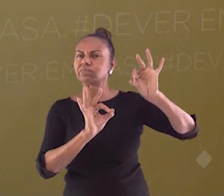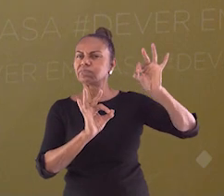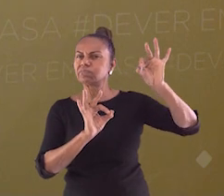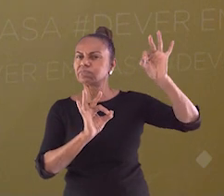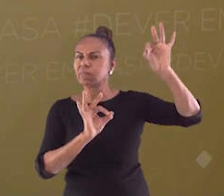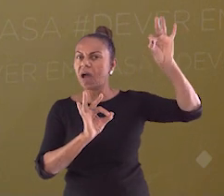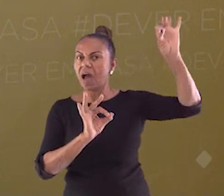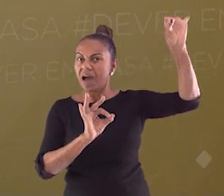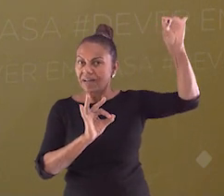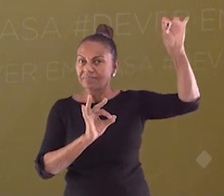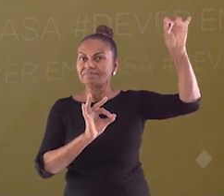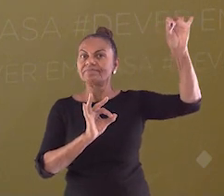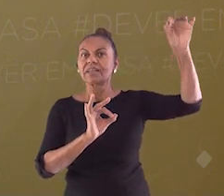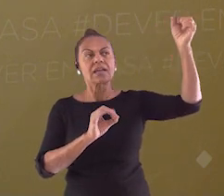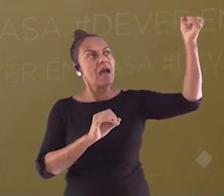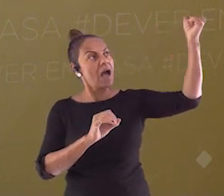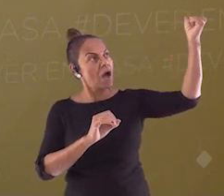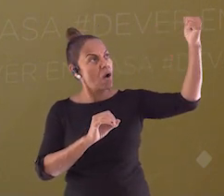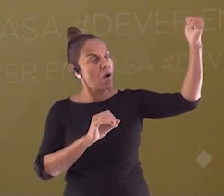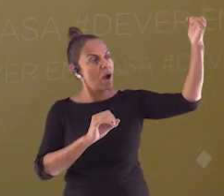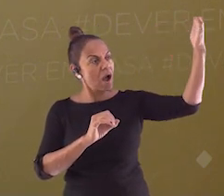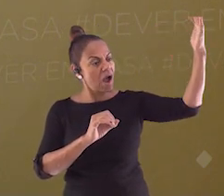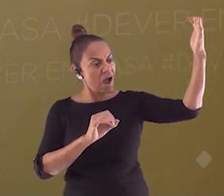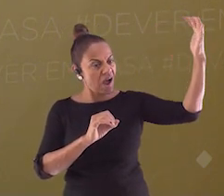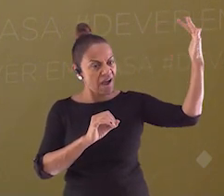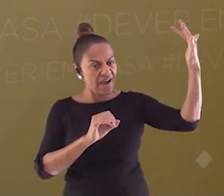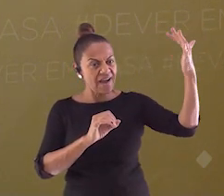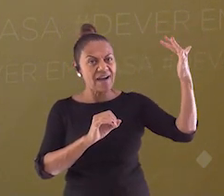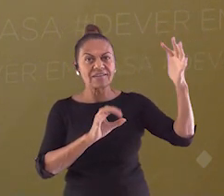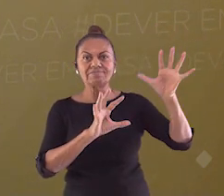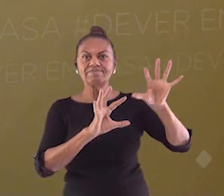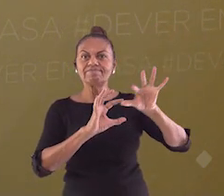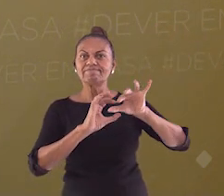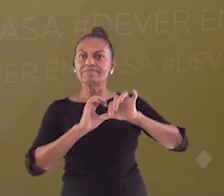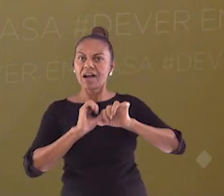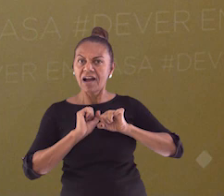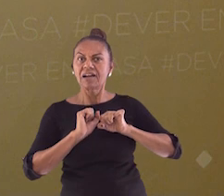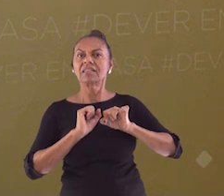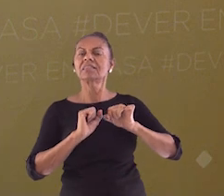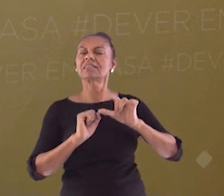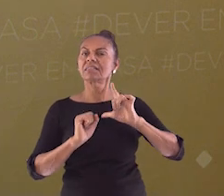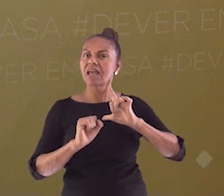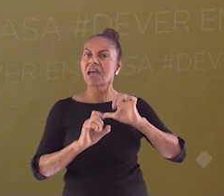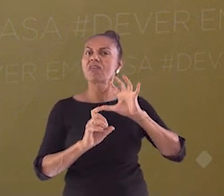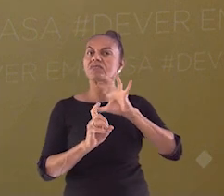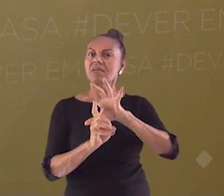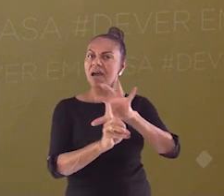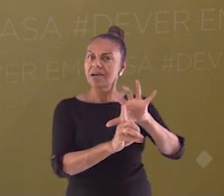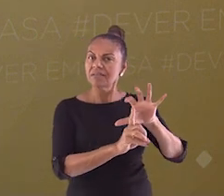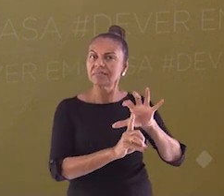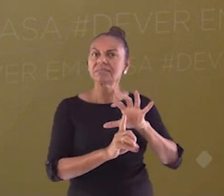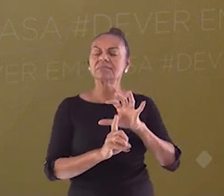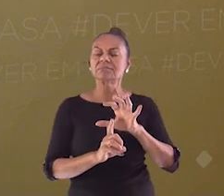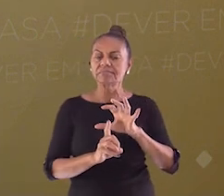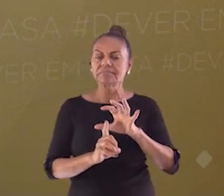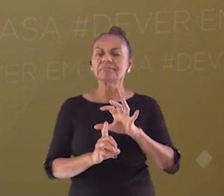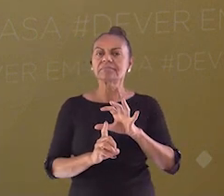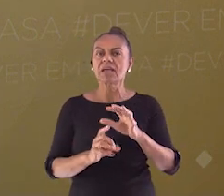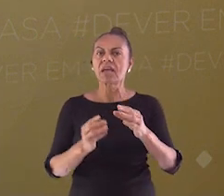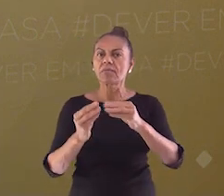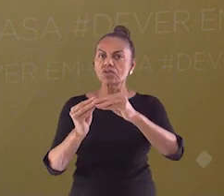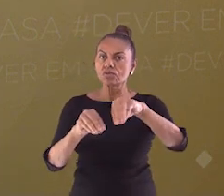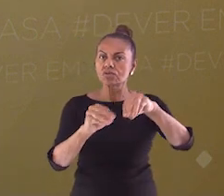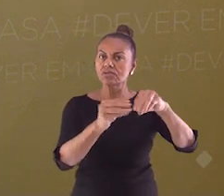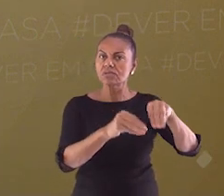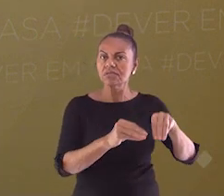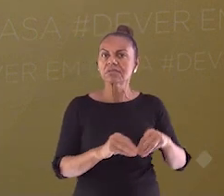emitida influencia não apenas na possibilidade de surgimento da vida na Terra, como também pode prejudicar a